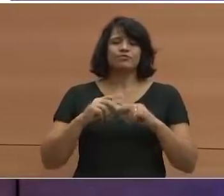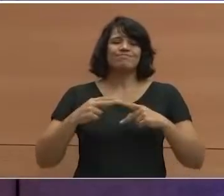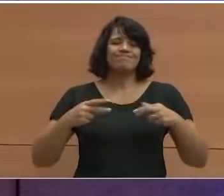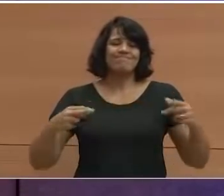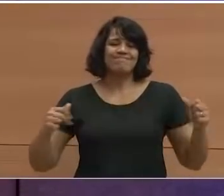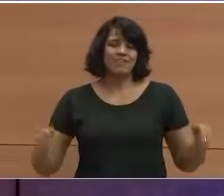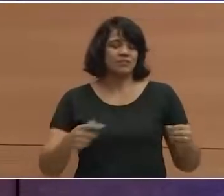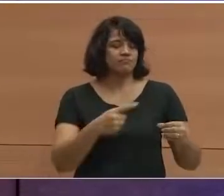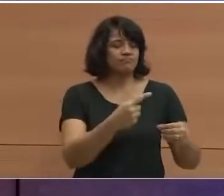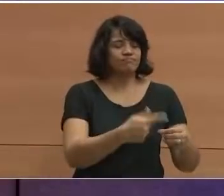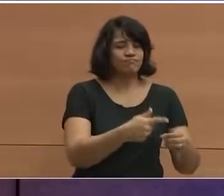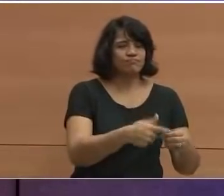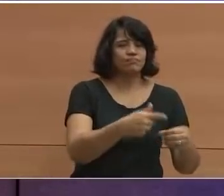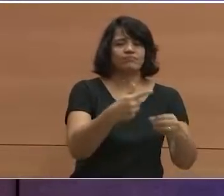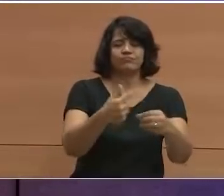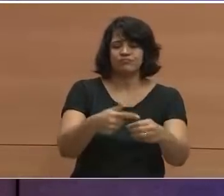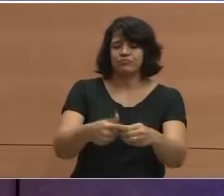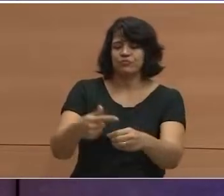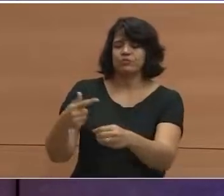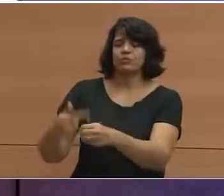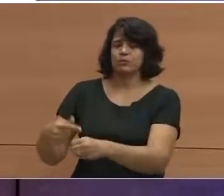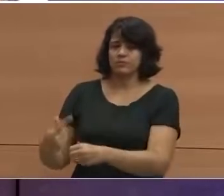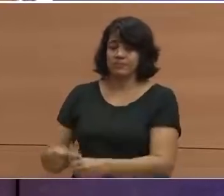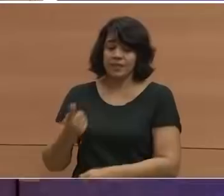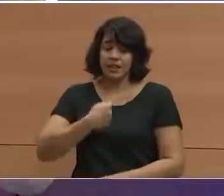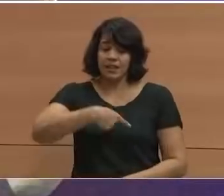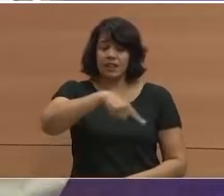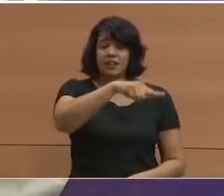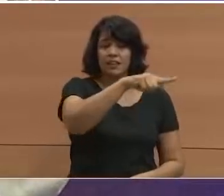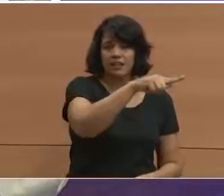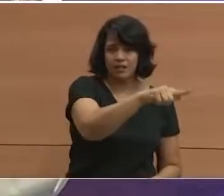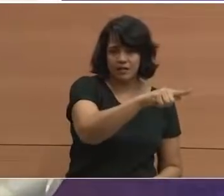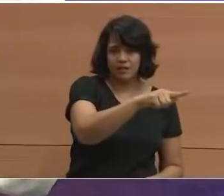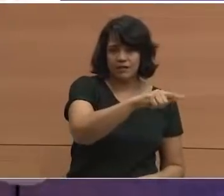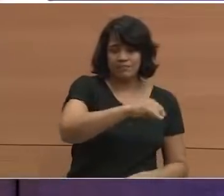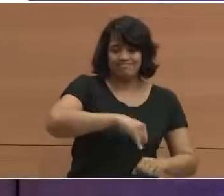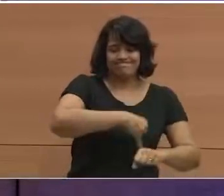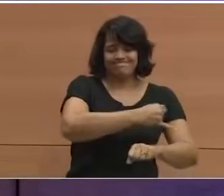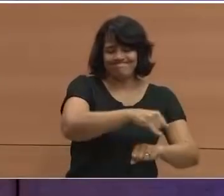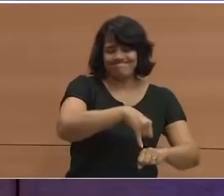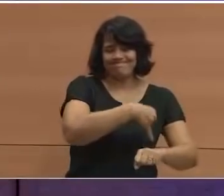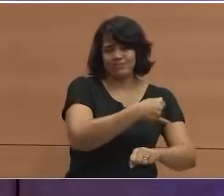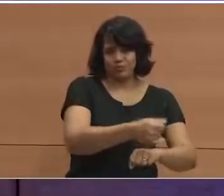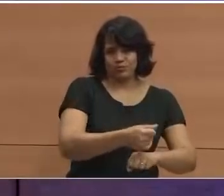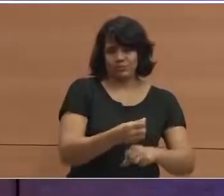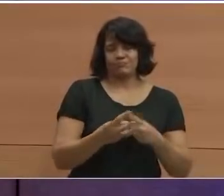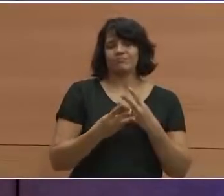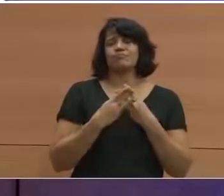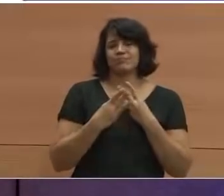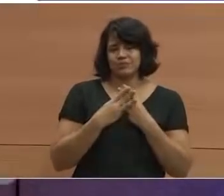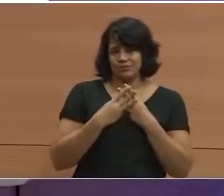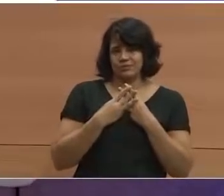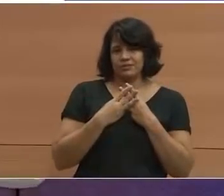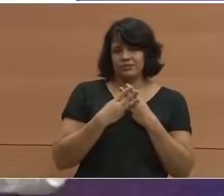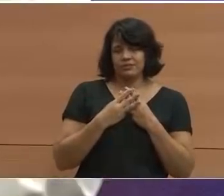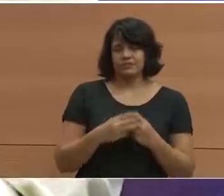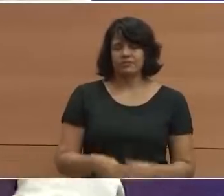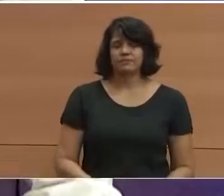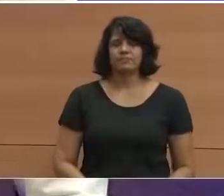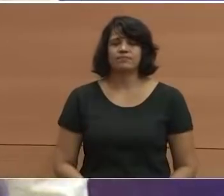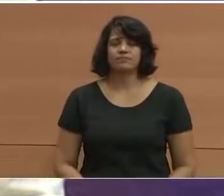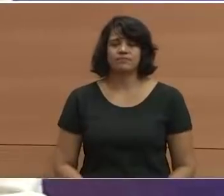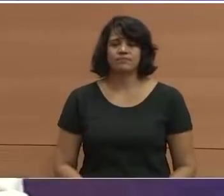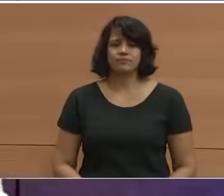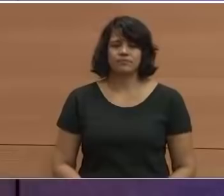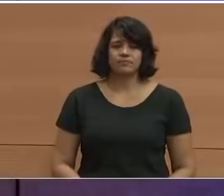de coleta devia ser um volume apreciável, um volume grande, para levar para Jerusalém.